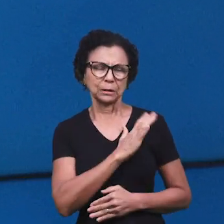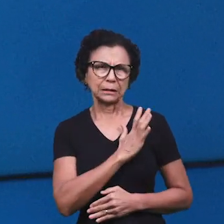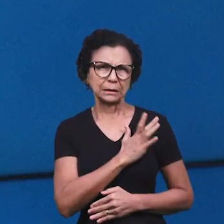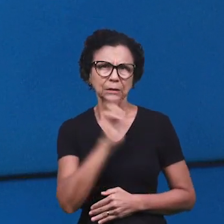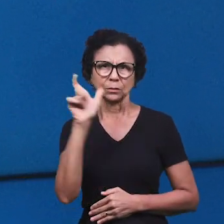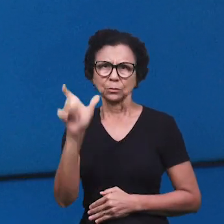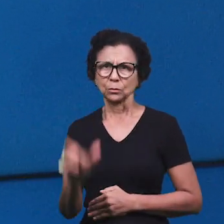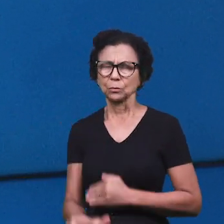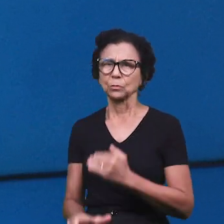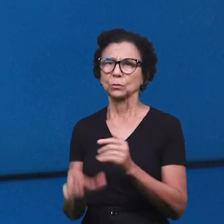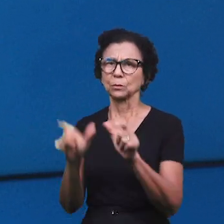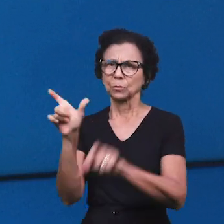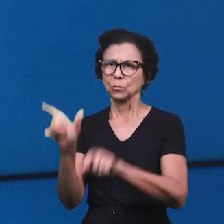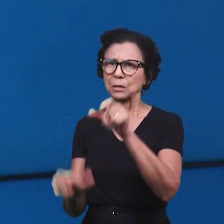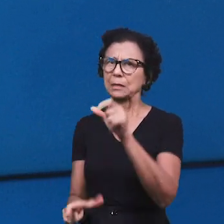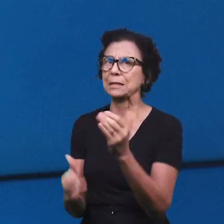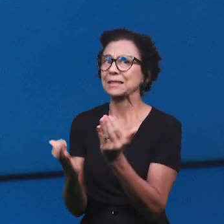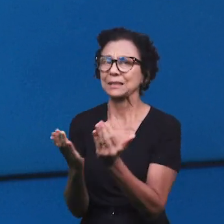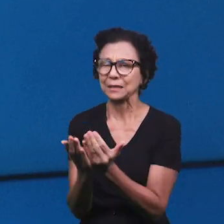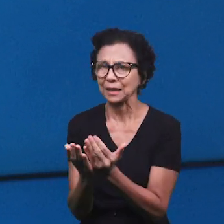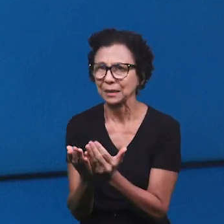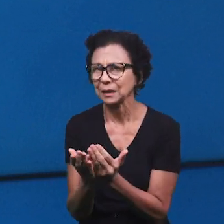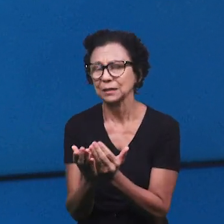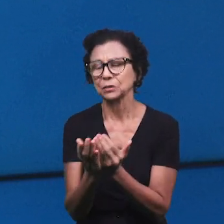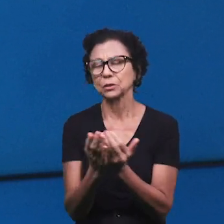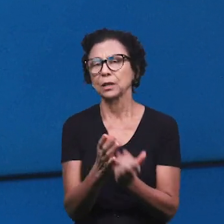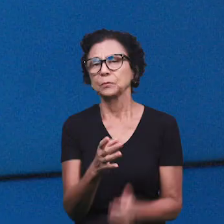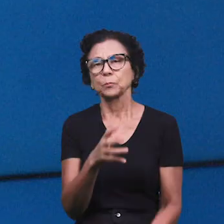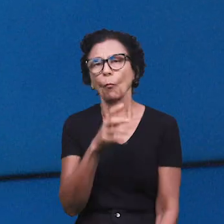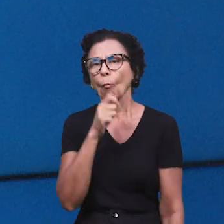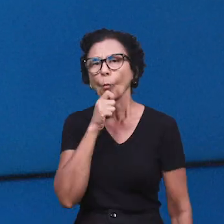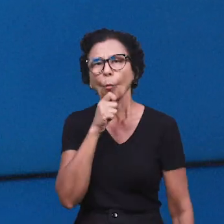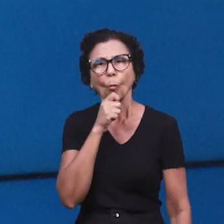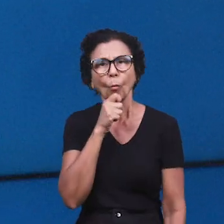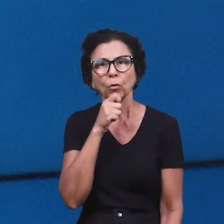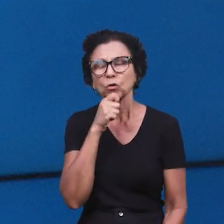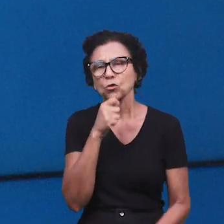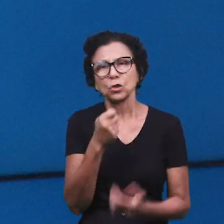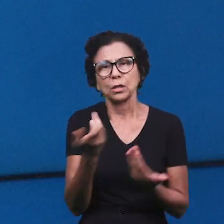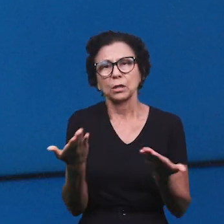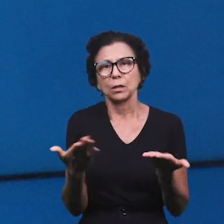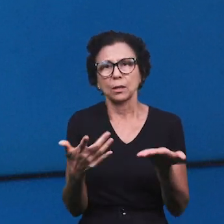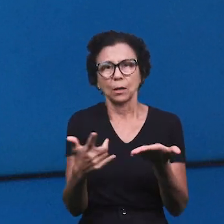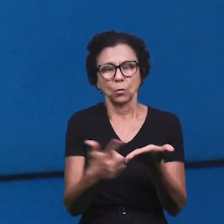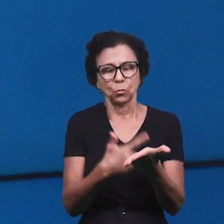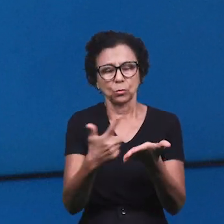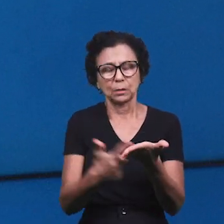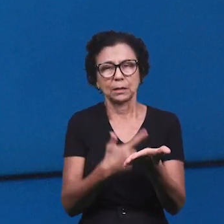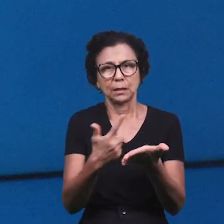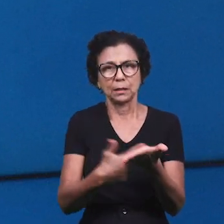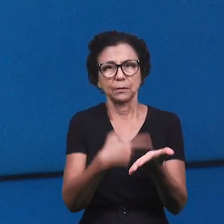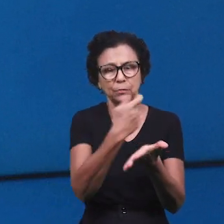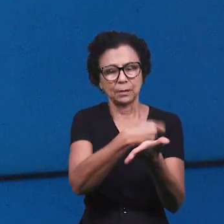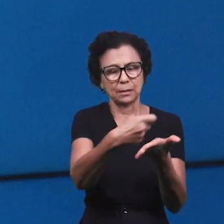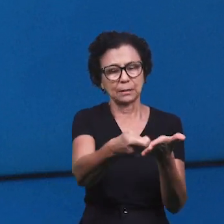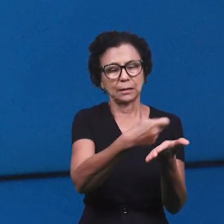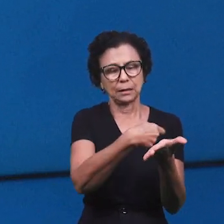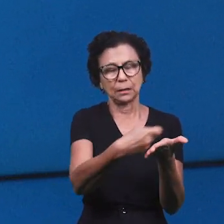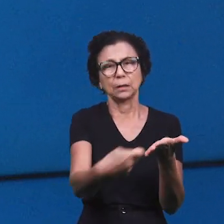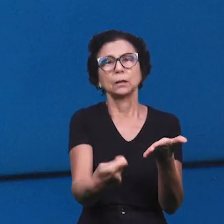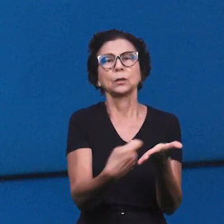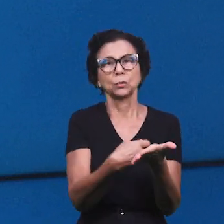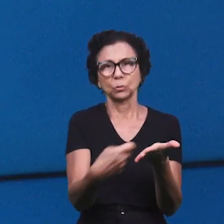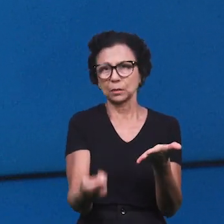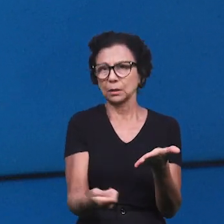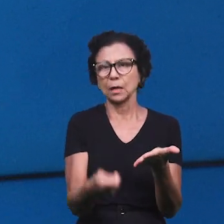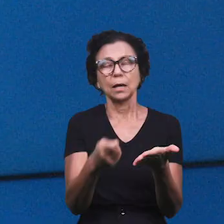crentes. Eles ainda não tinham o evangelho escrito quer dizer compilado, que ela quis dizer, né? O evangelho